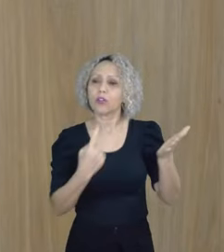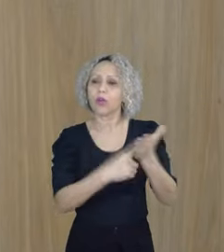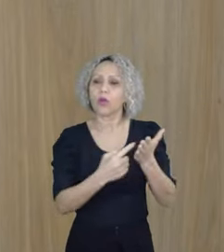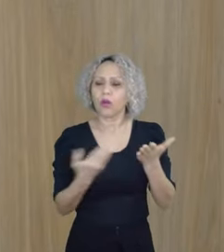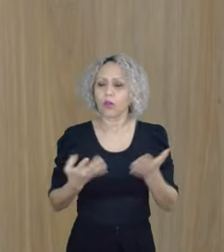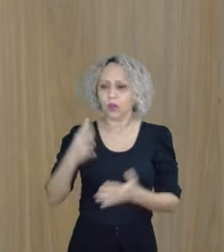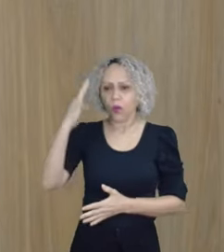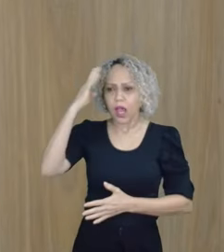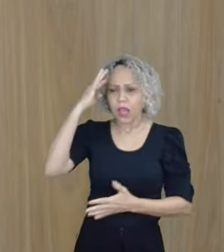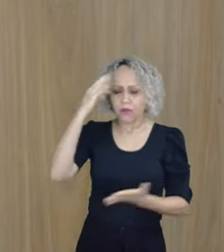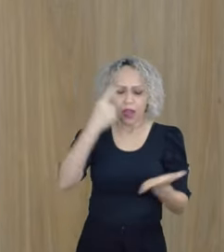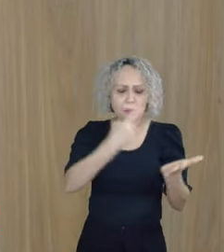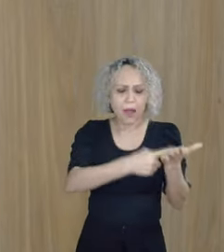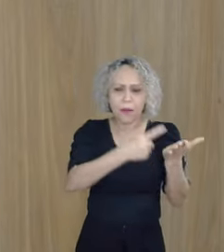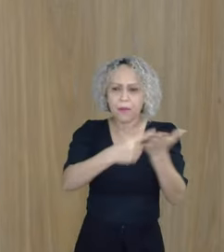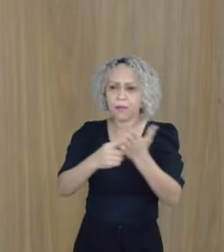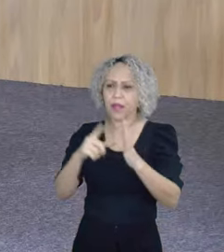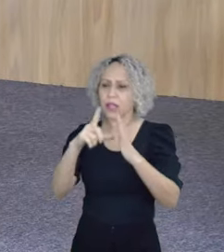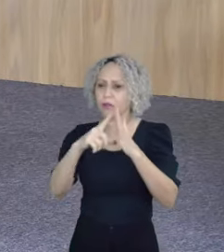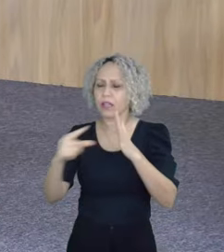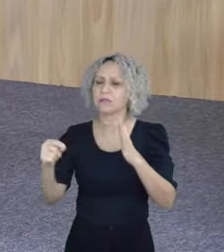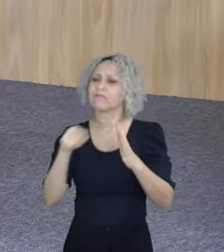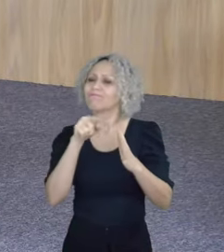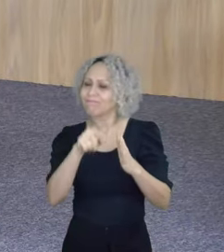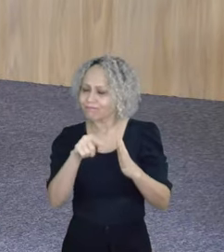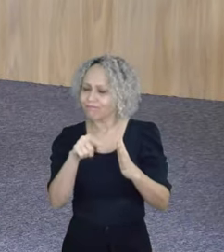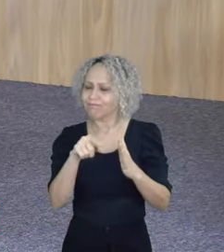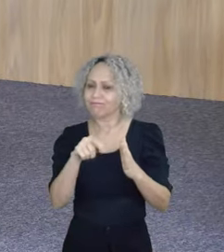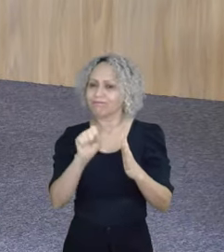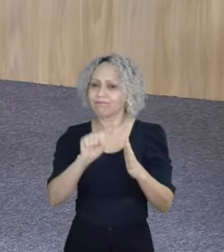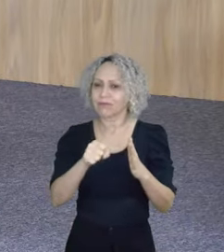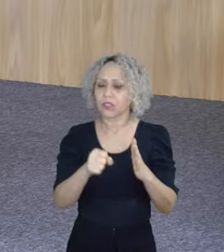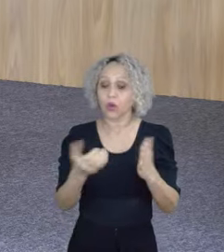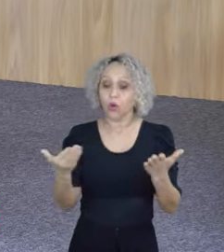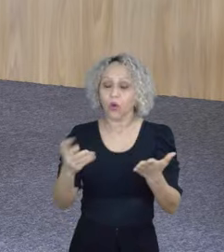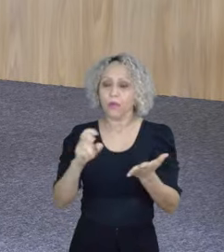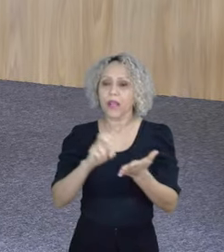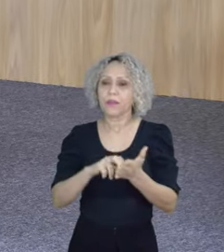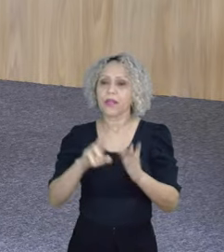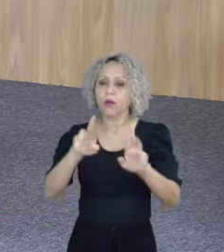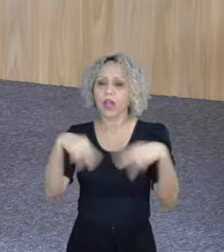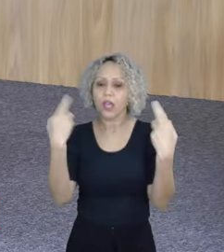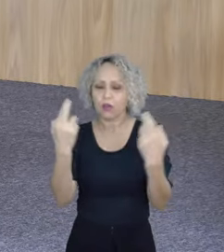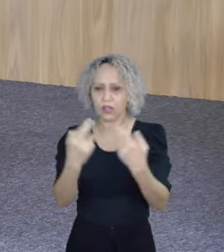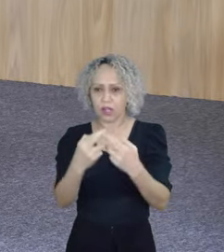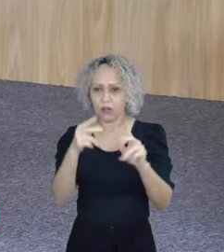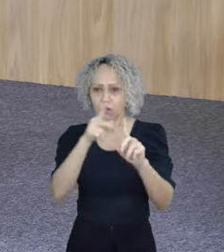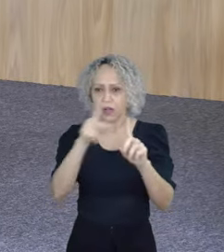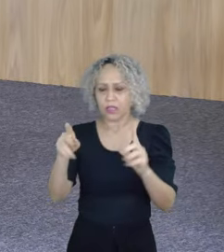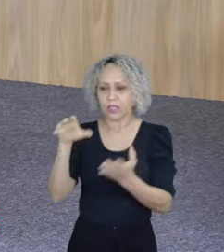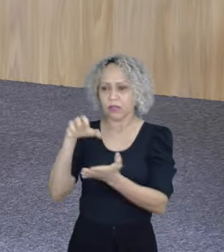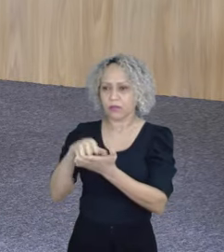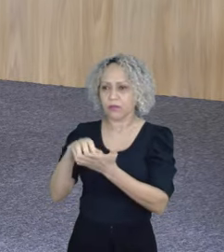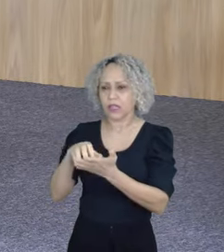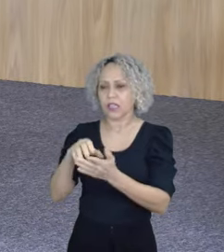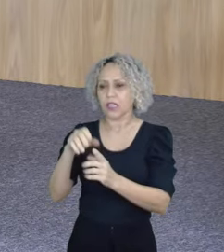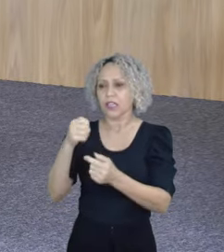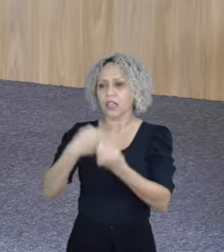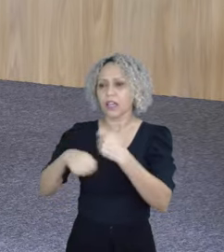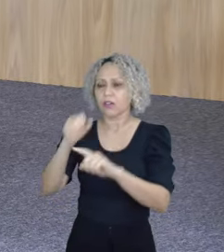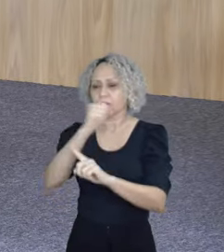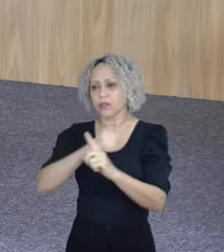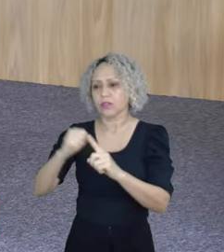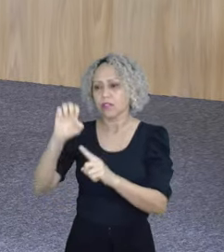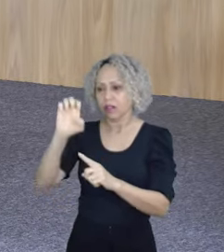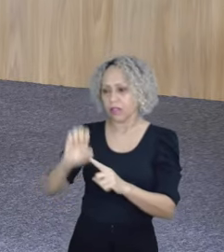quarta-feira cumpre várias agendas no Palácio do Planalto. Está previsto agora pela manhã uma reunião com o presidente do Comitê Econômico e Social